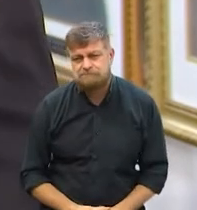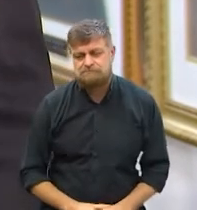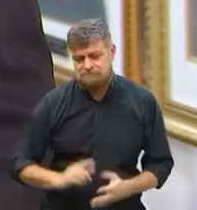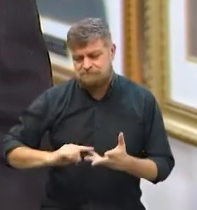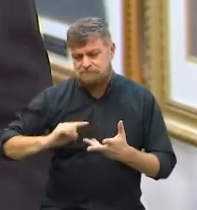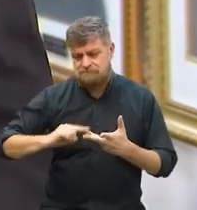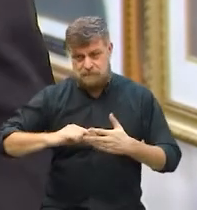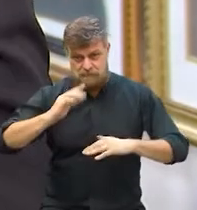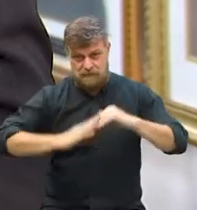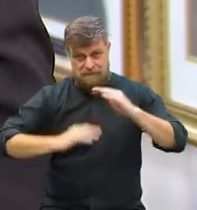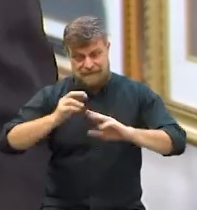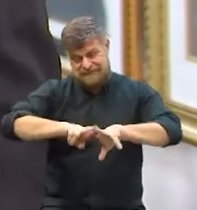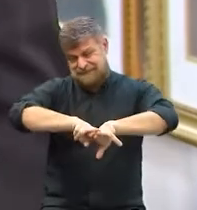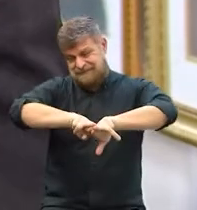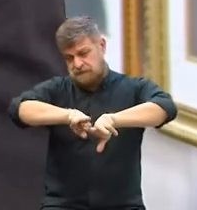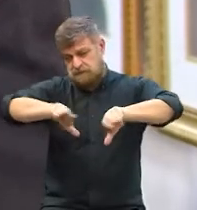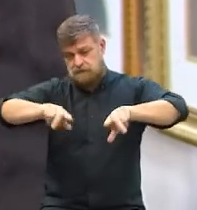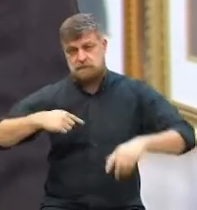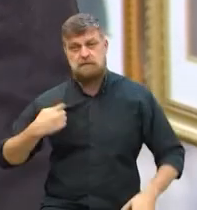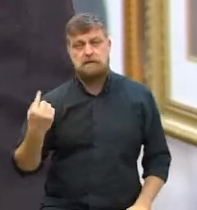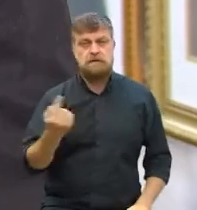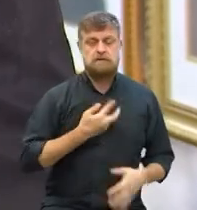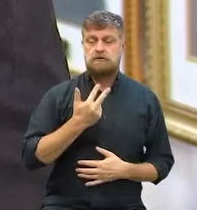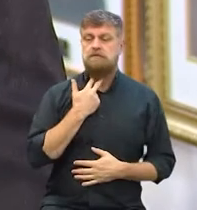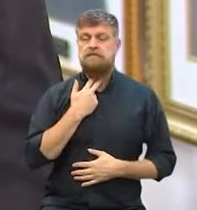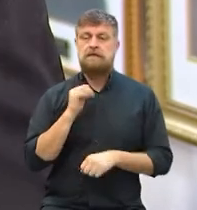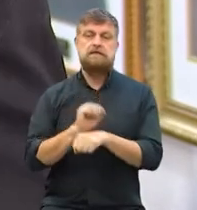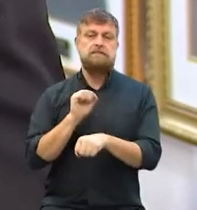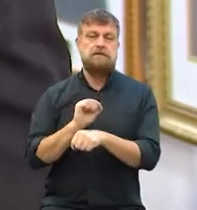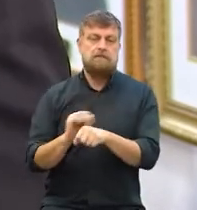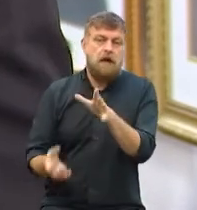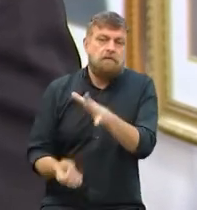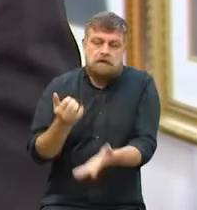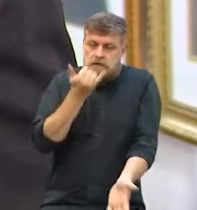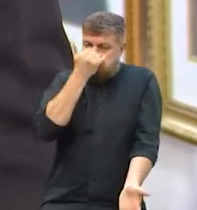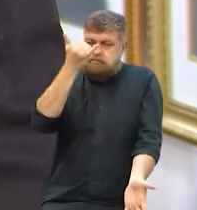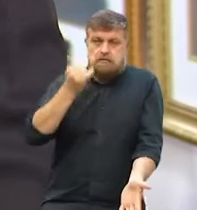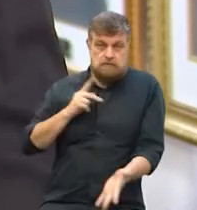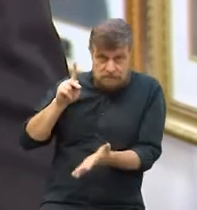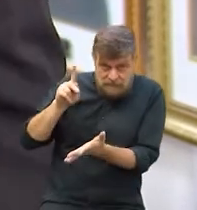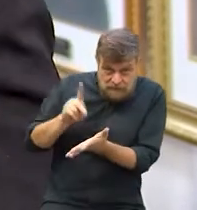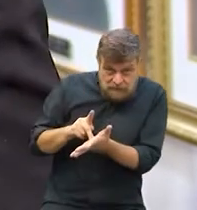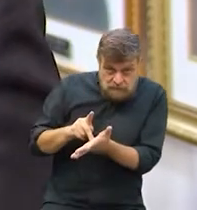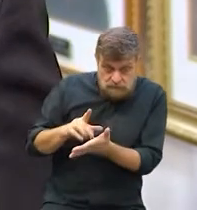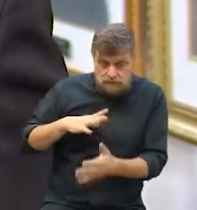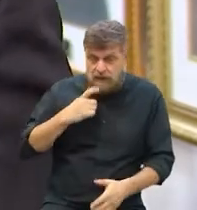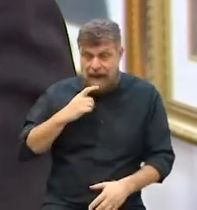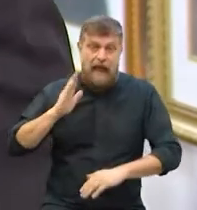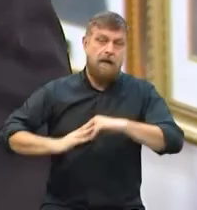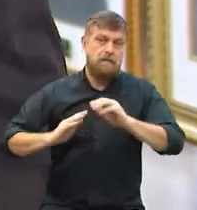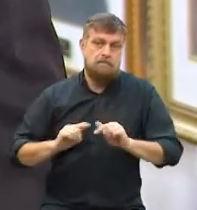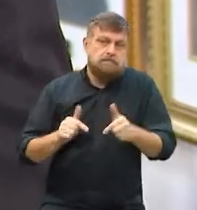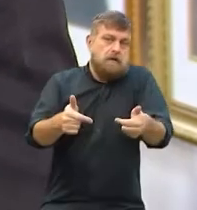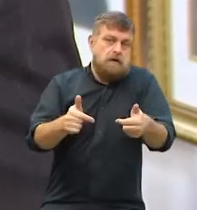contempla uma série de atividades aqui, e a gente não pode esperar que um fato aconteça realmente aqui